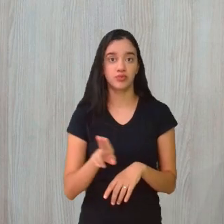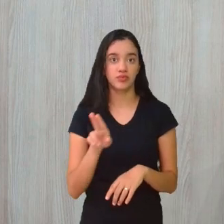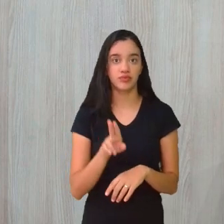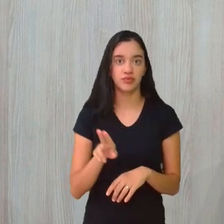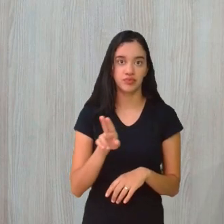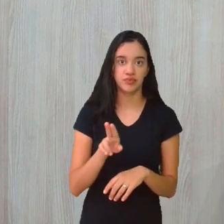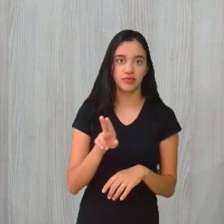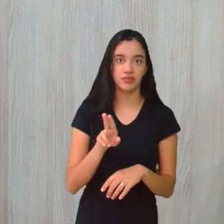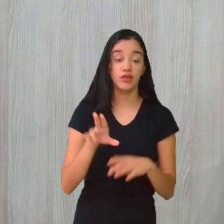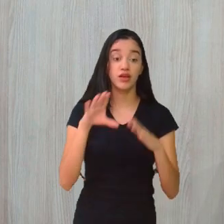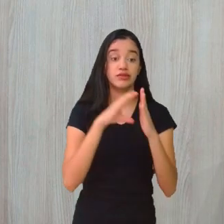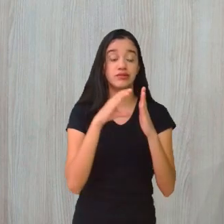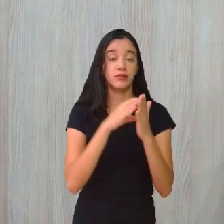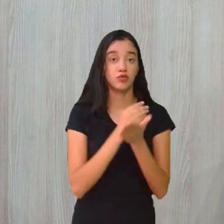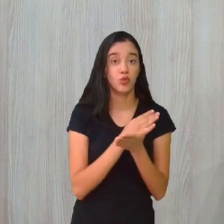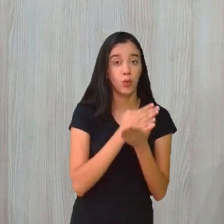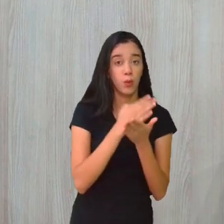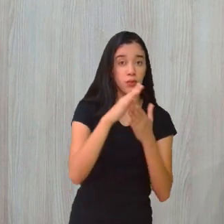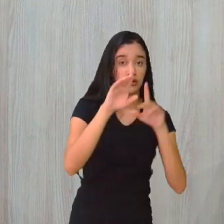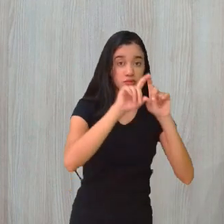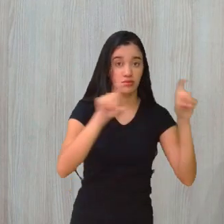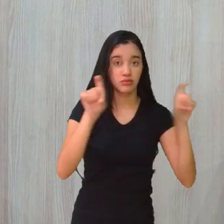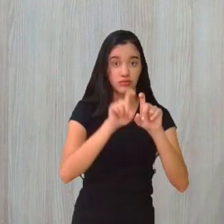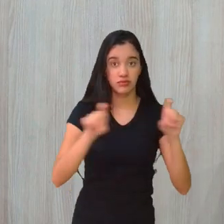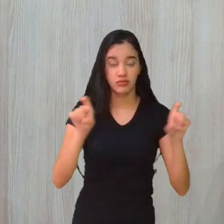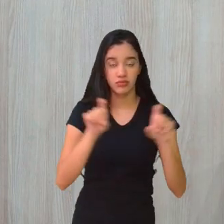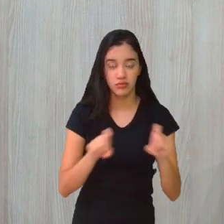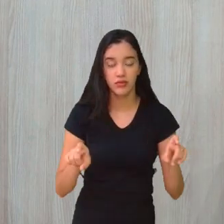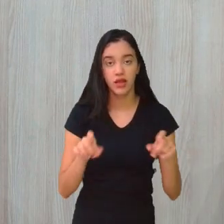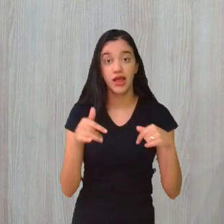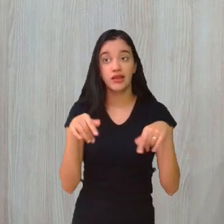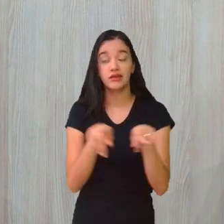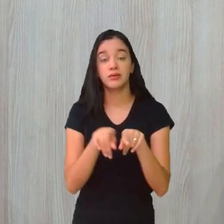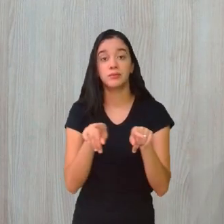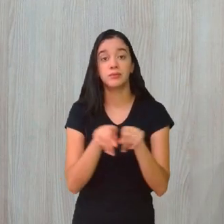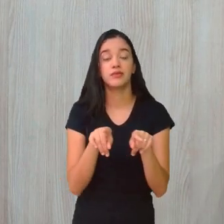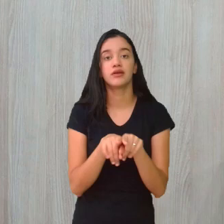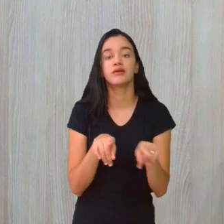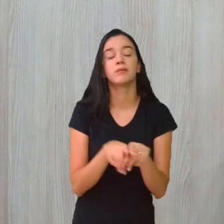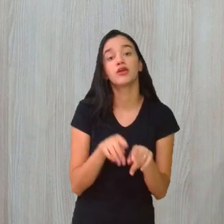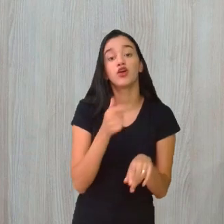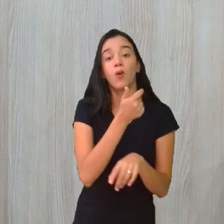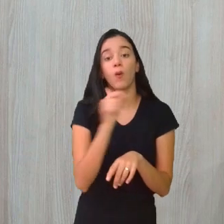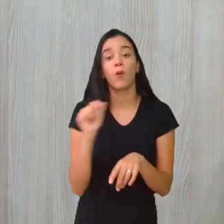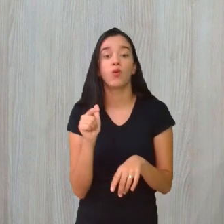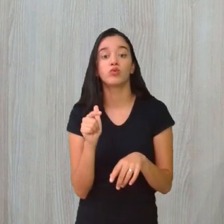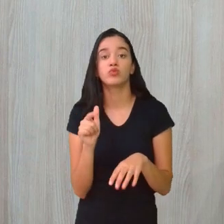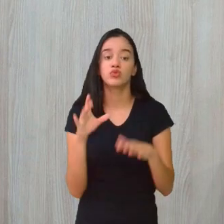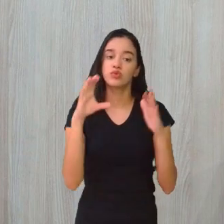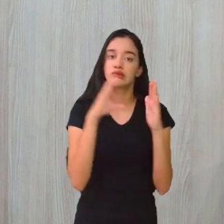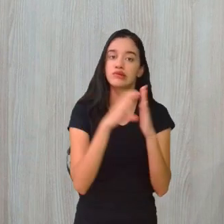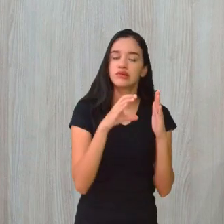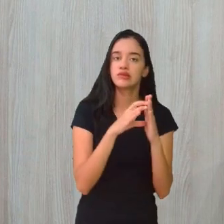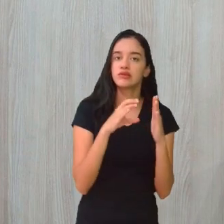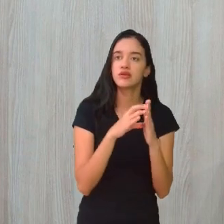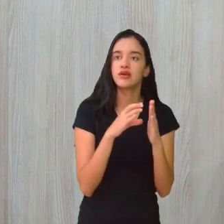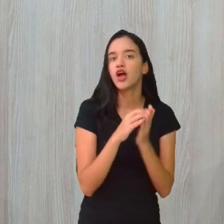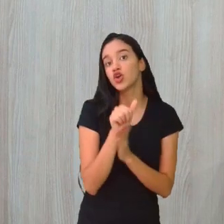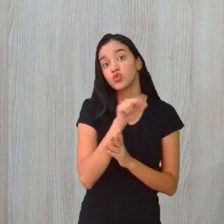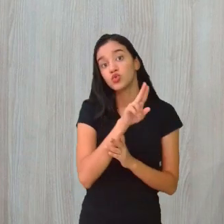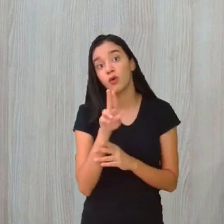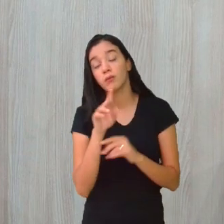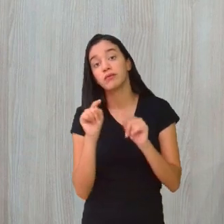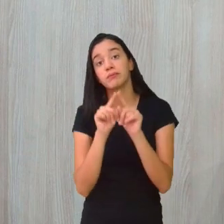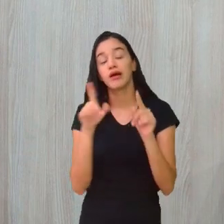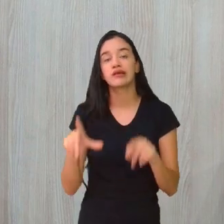começo das orações. No lugar do travessão, para indicar, ele usa outros símbolos. E aí ele não bota os nomes, mas